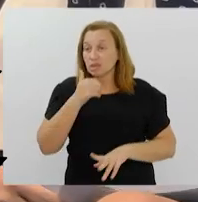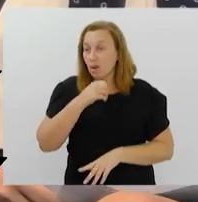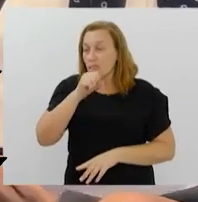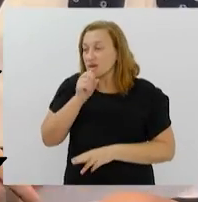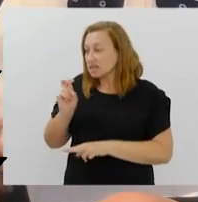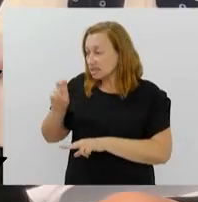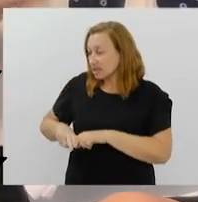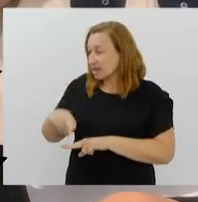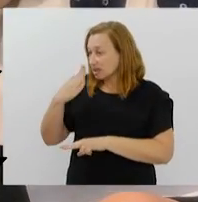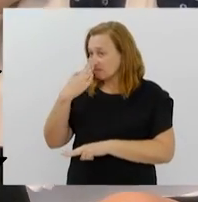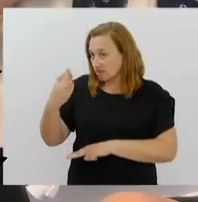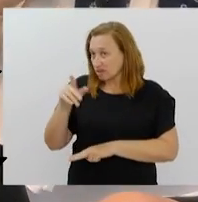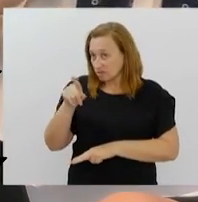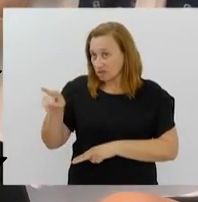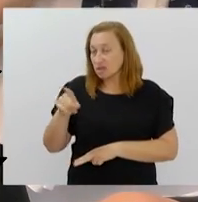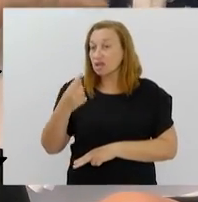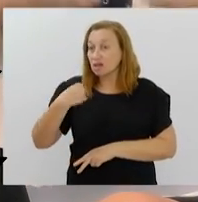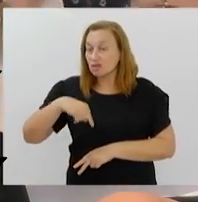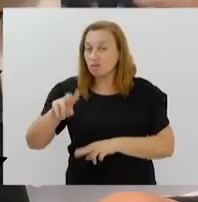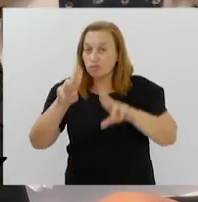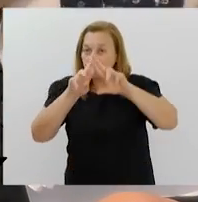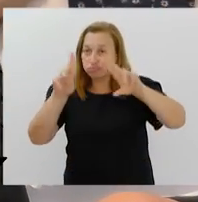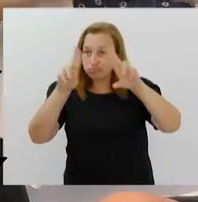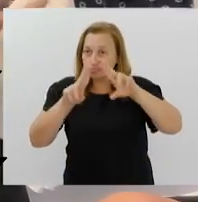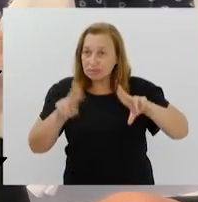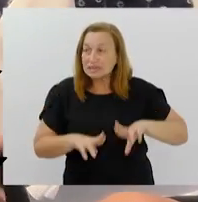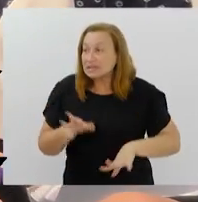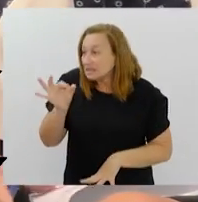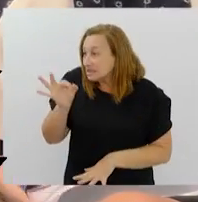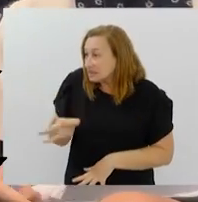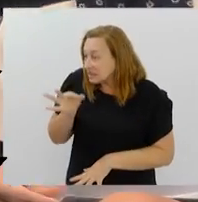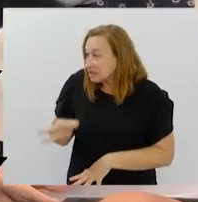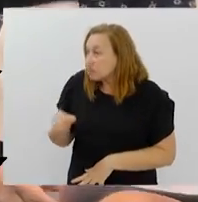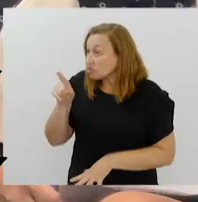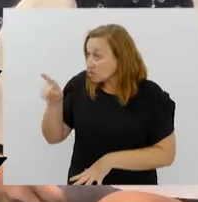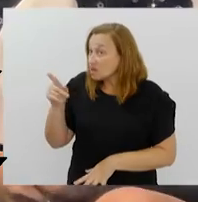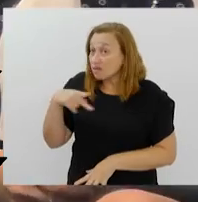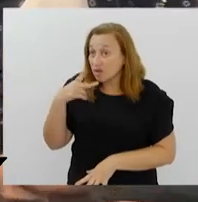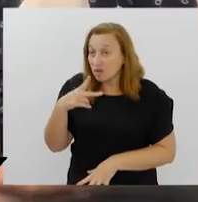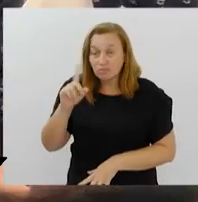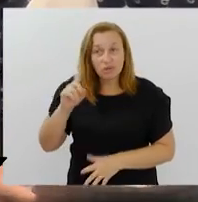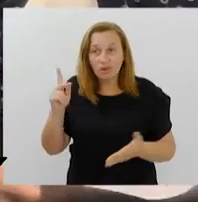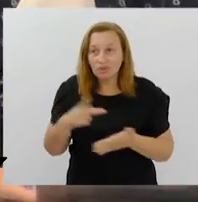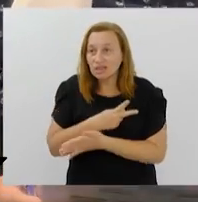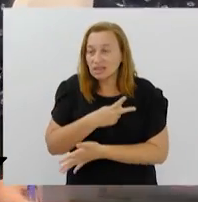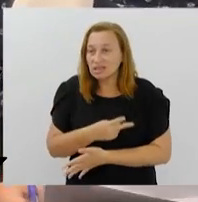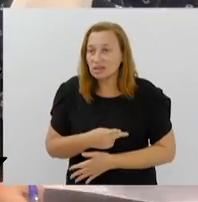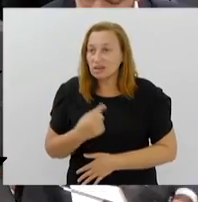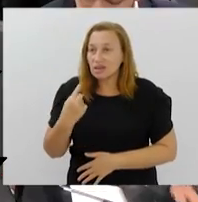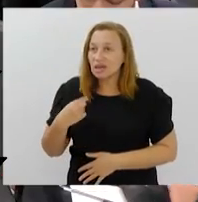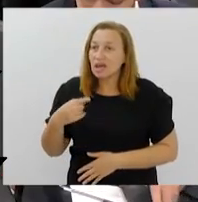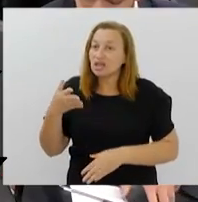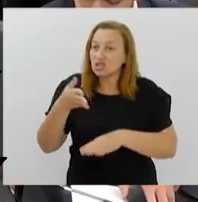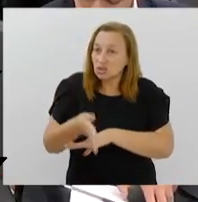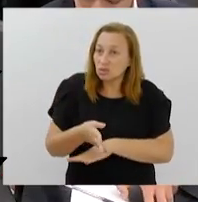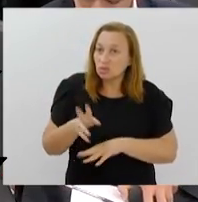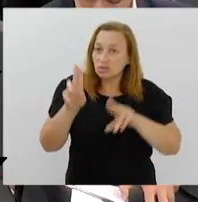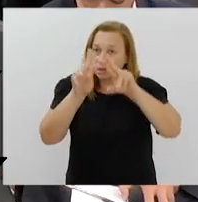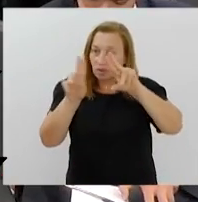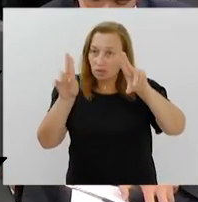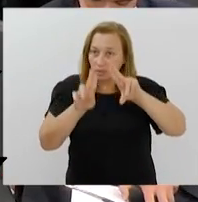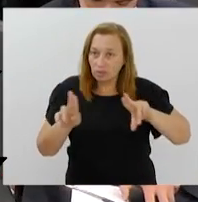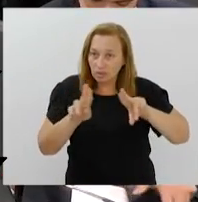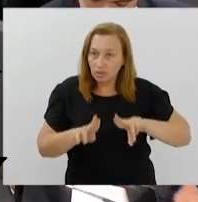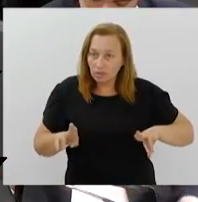frente ó que foi na Unimed e exatamente isso que você falou não aconteceu ela chegou na Unimed com o